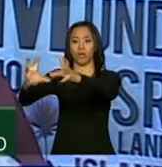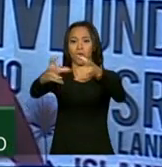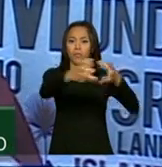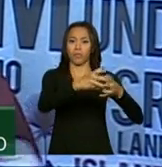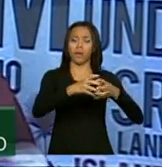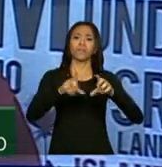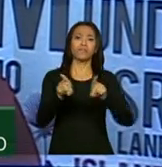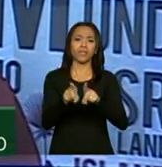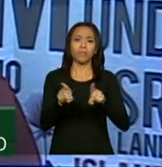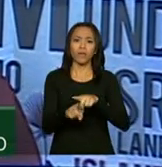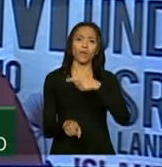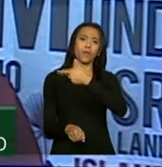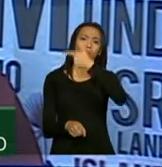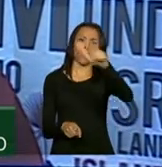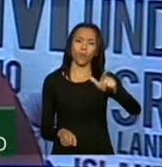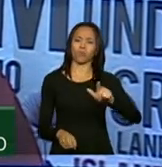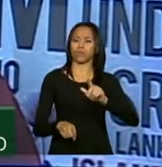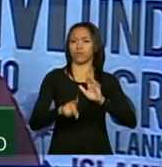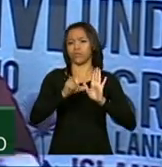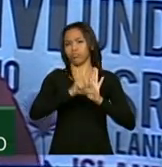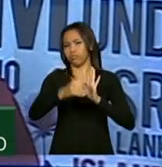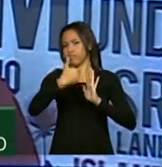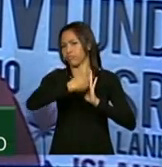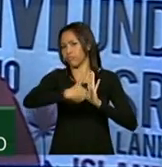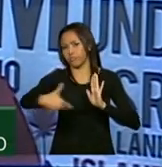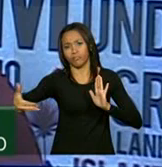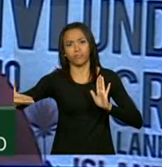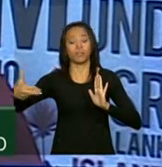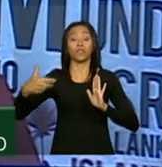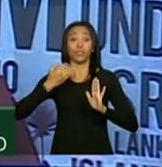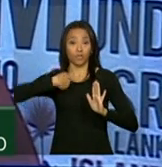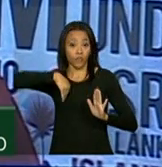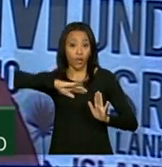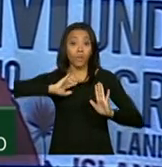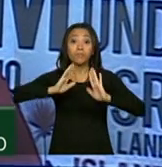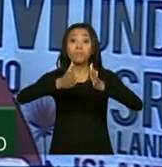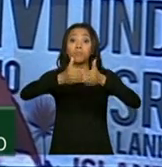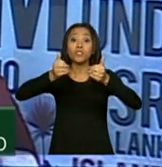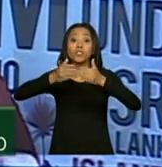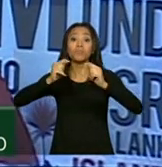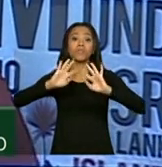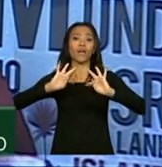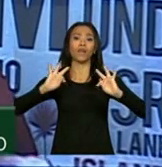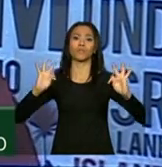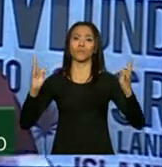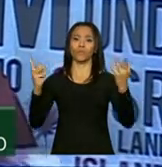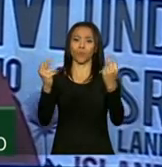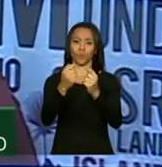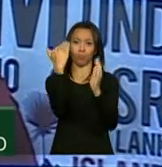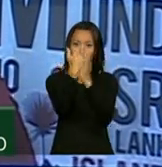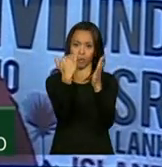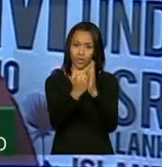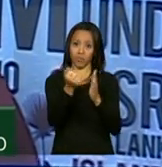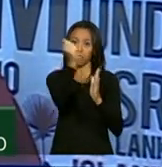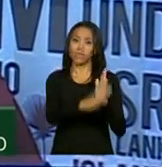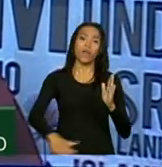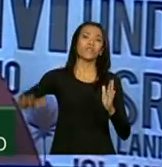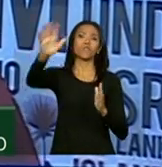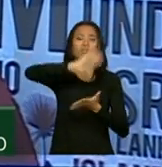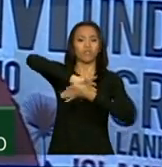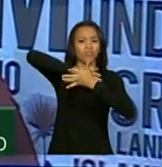os marcos de cumprimento, em que nós pedimos a todos da IPEC, do Programa Internacional de Erradicação do Trabalho